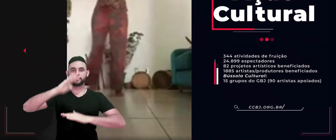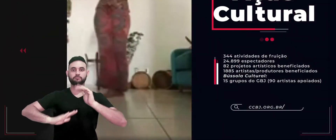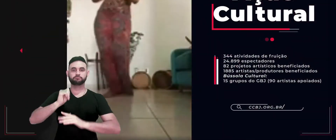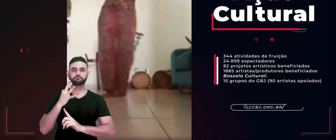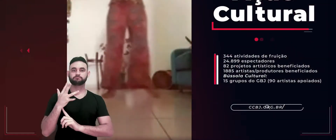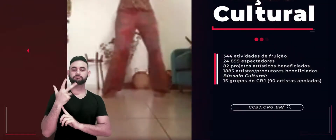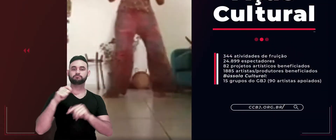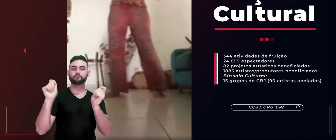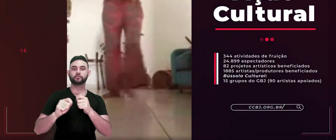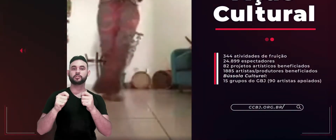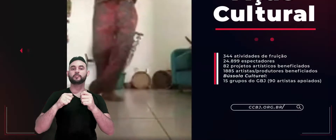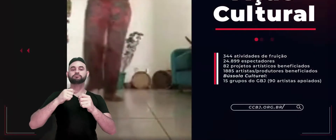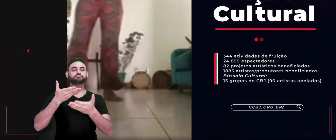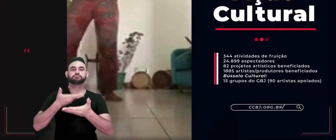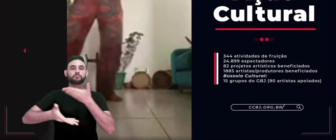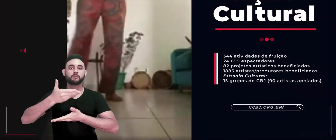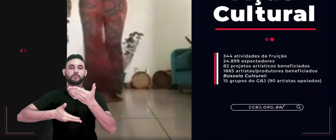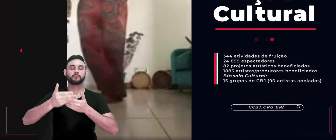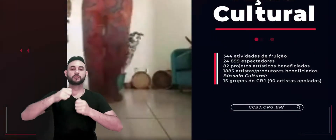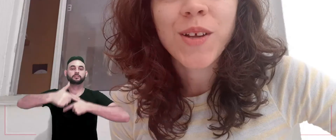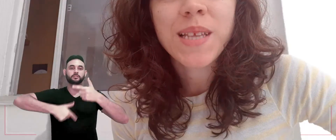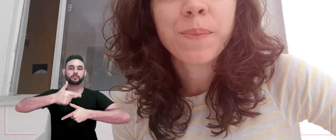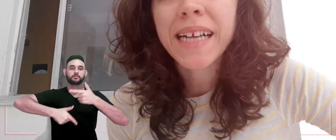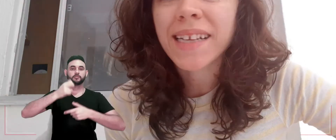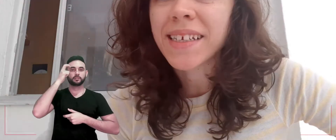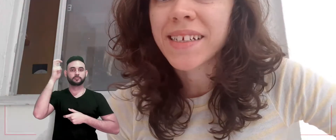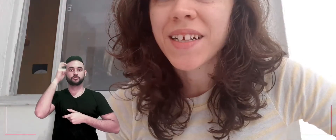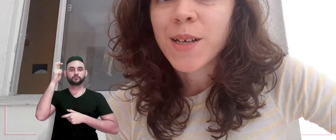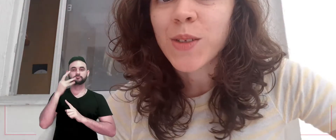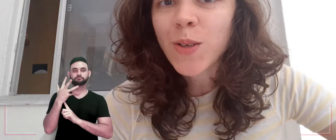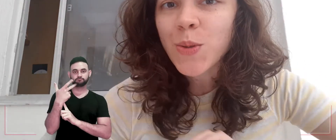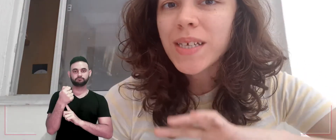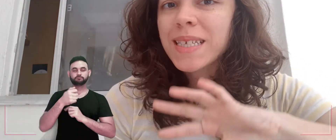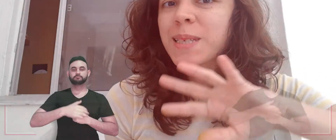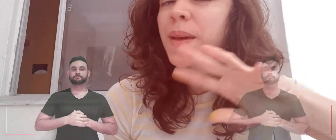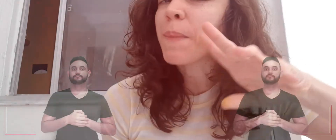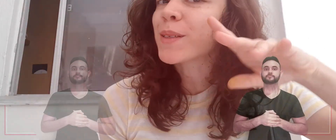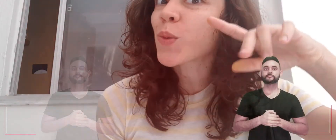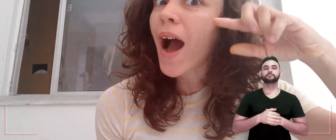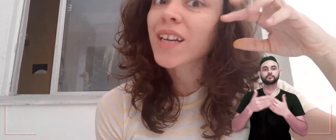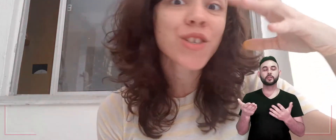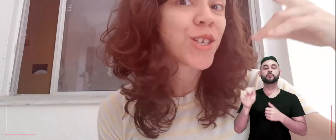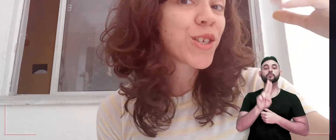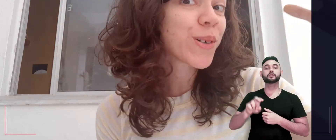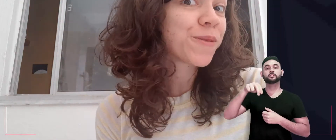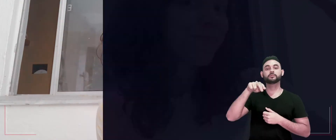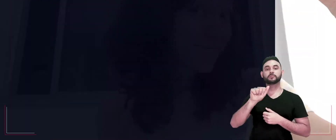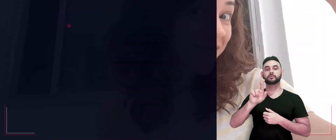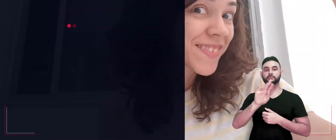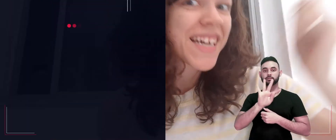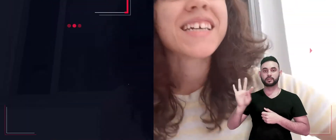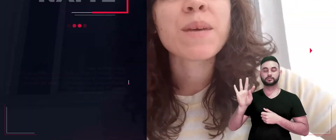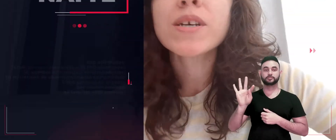para a manutenção de suas atividades artísticas e culturais. Através do Núcleo de Articulação Técnica Especializada, o NART,